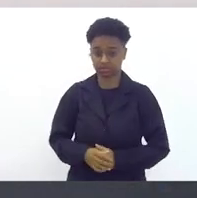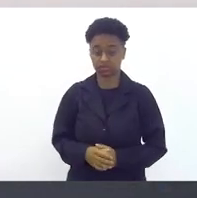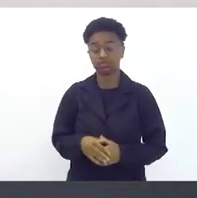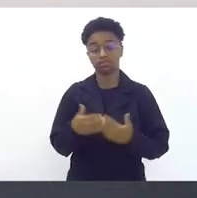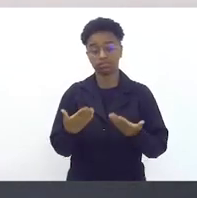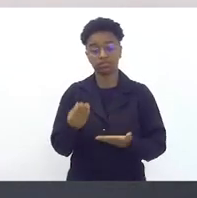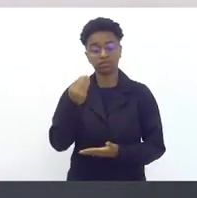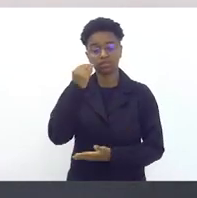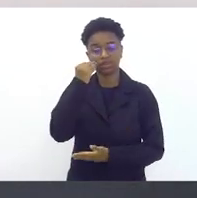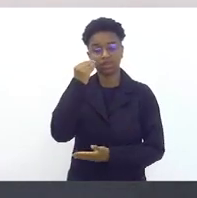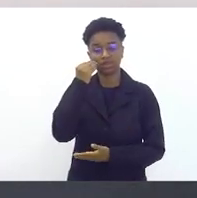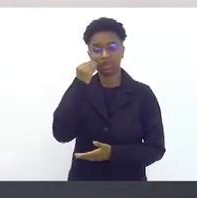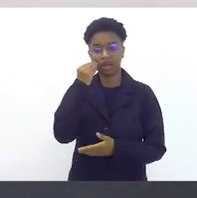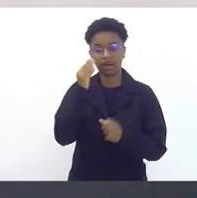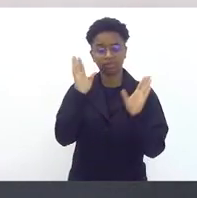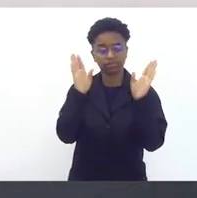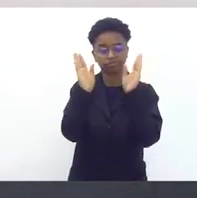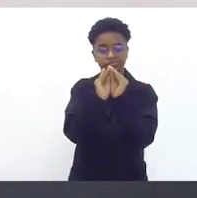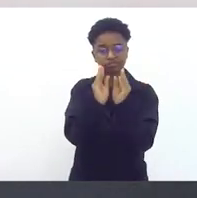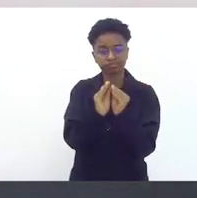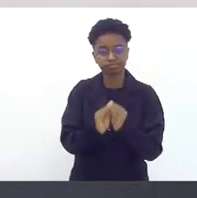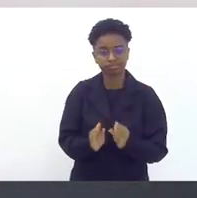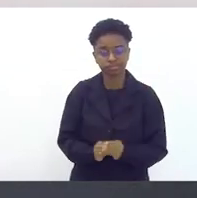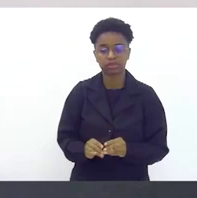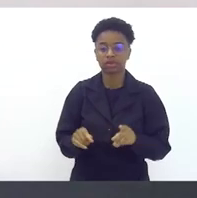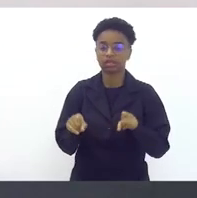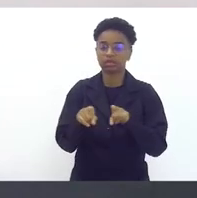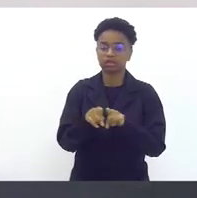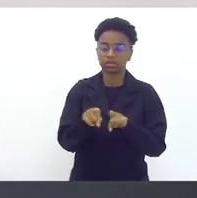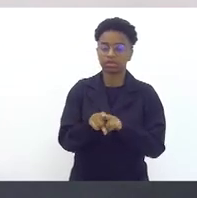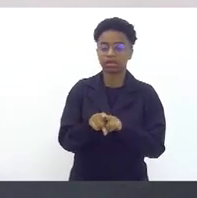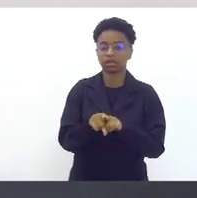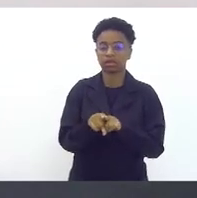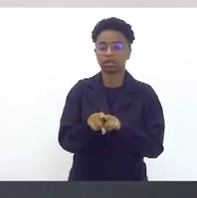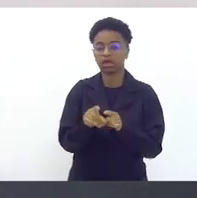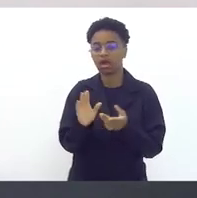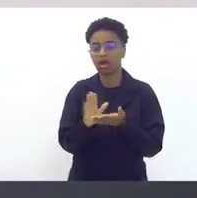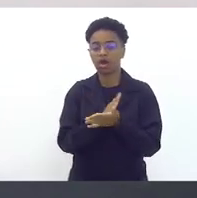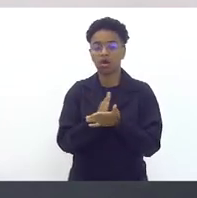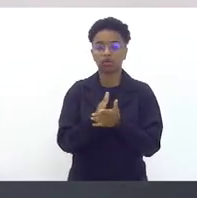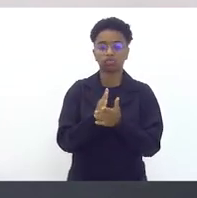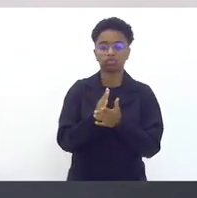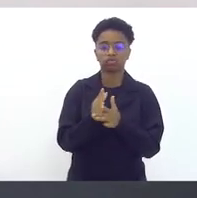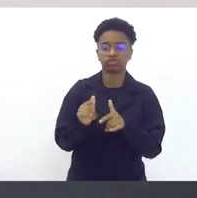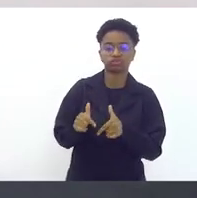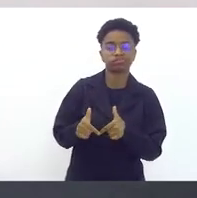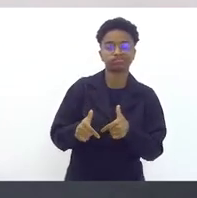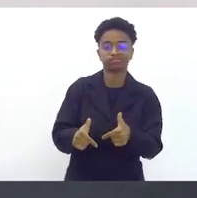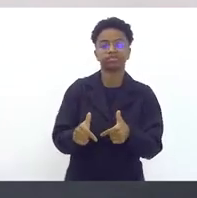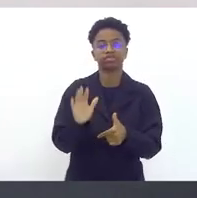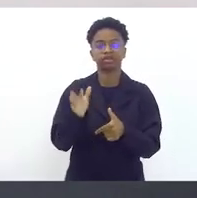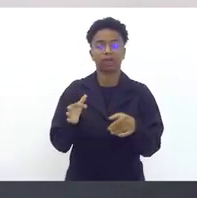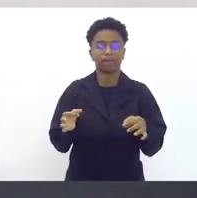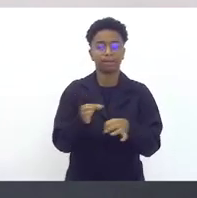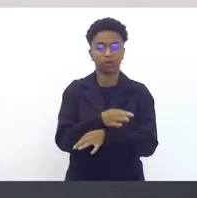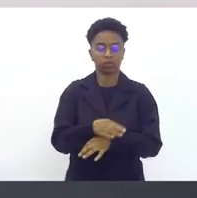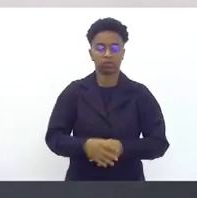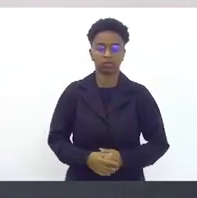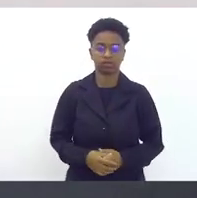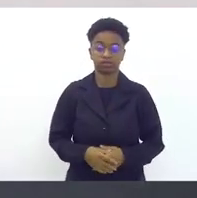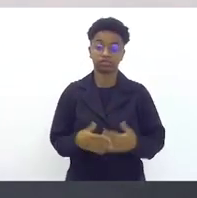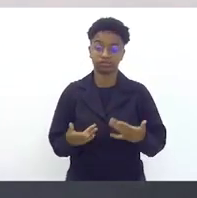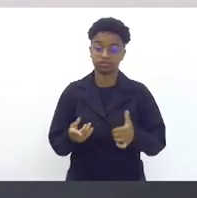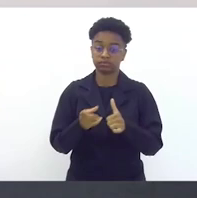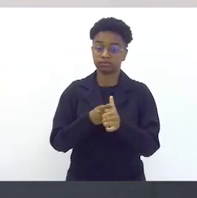nas nossas observações e sair daqui com algumas condutas já delimitadas, né? André, primeiro de tudo,